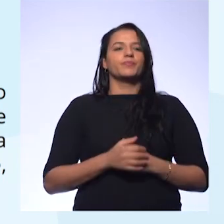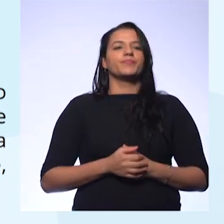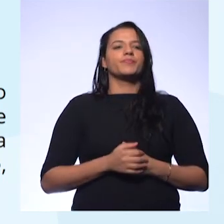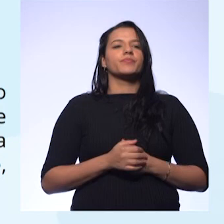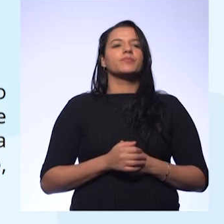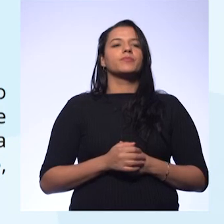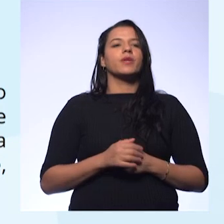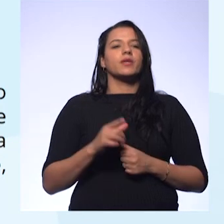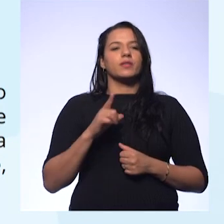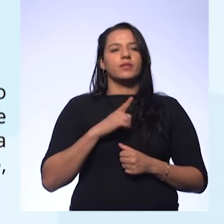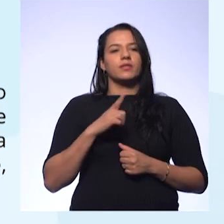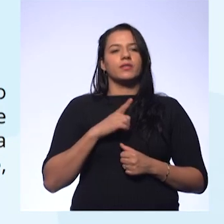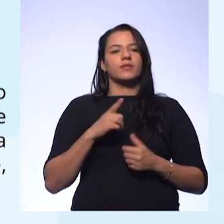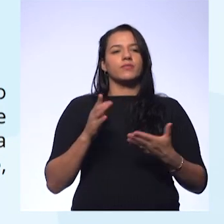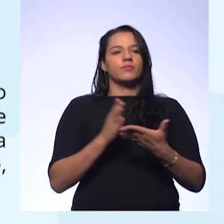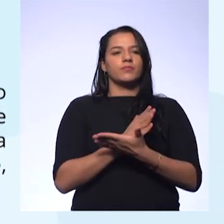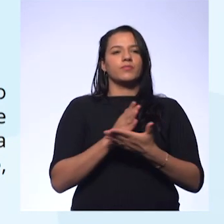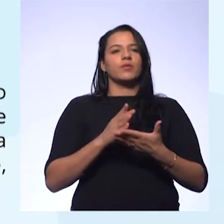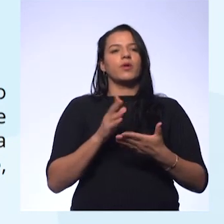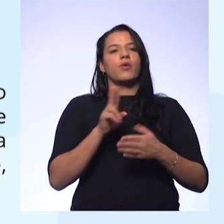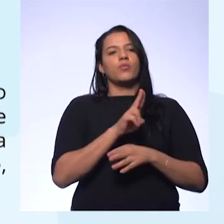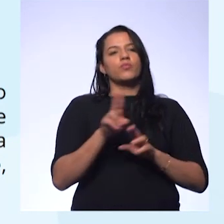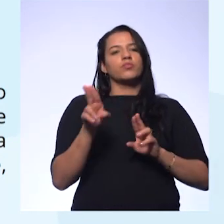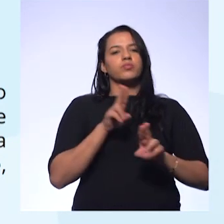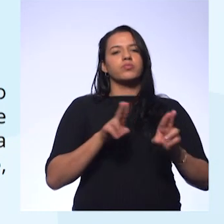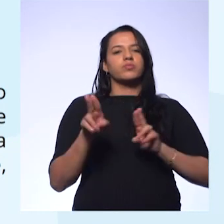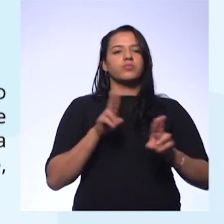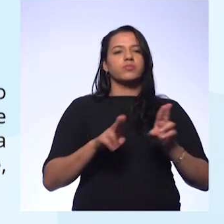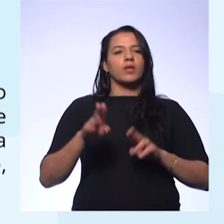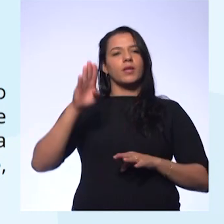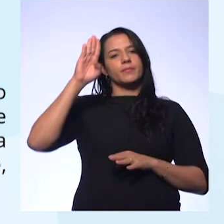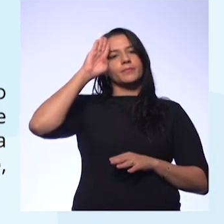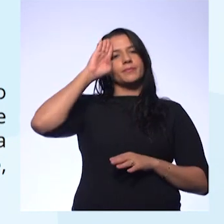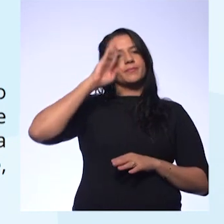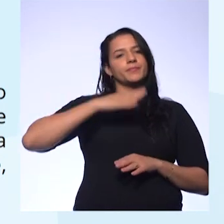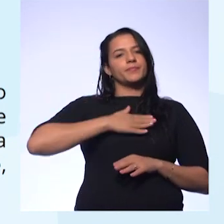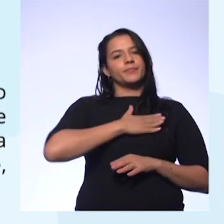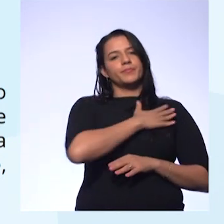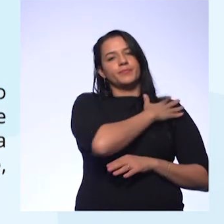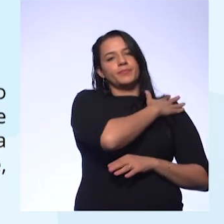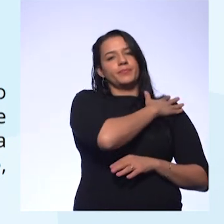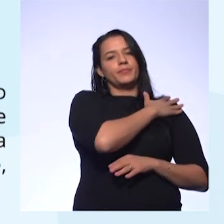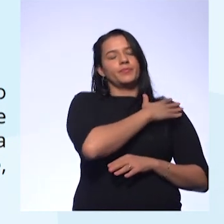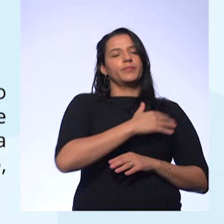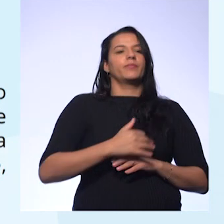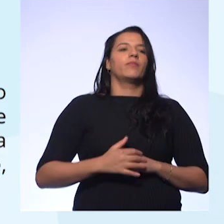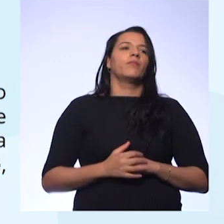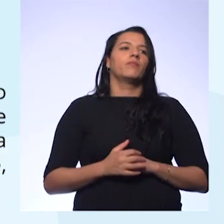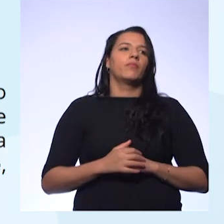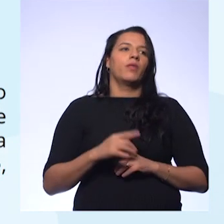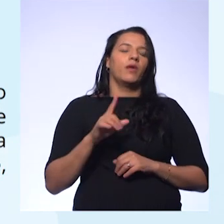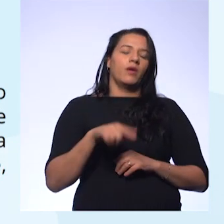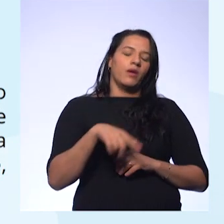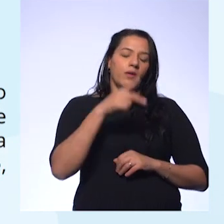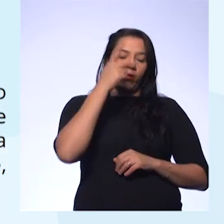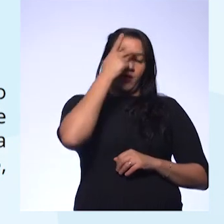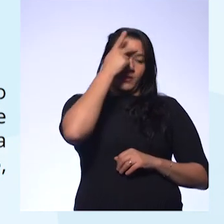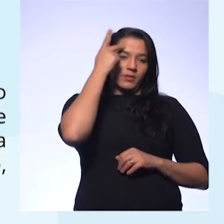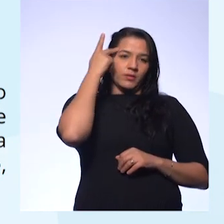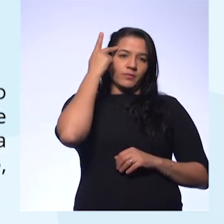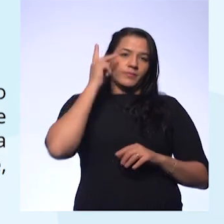desses interventores, o Getúlio Vargas nomeou militares, que foram as pessoas que se beneficiaram aí